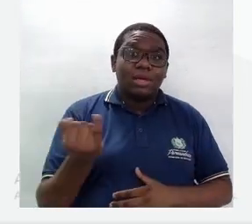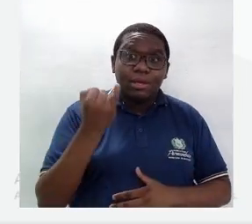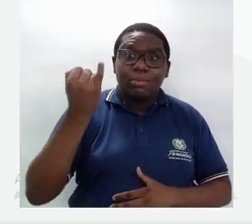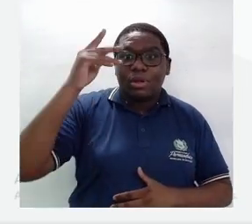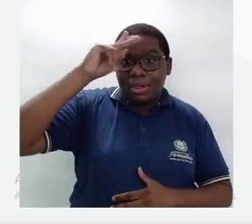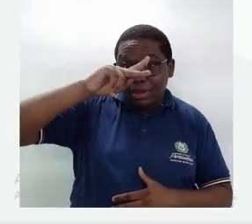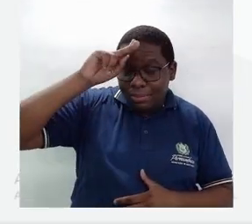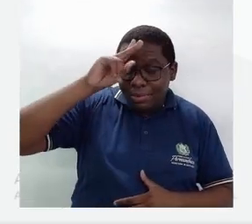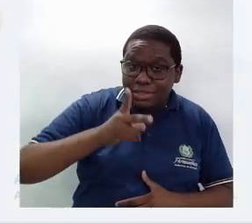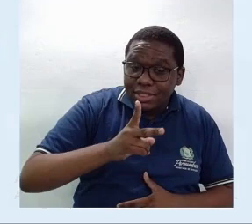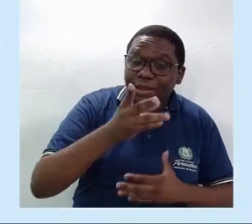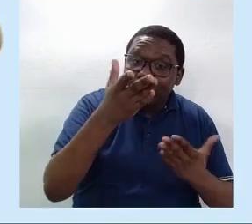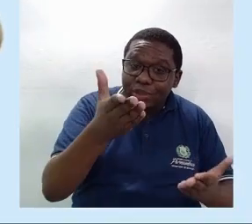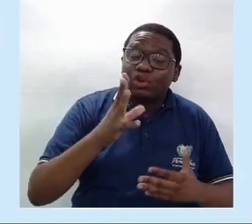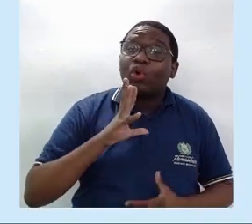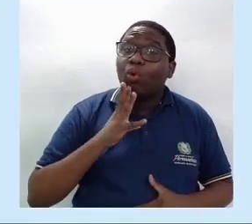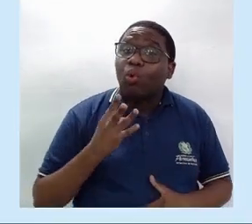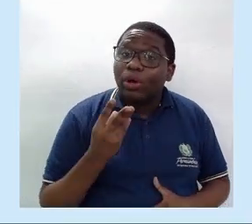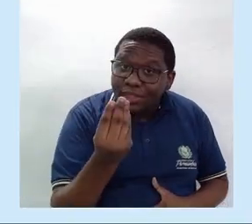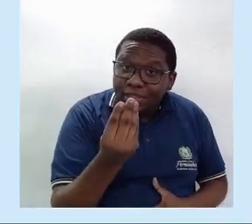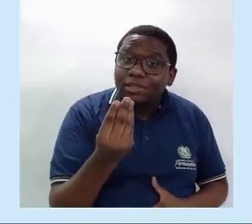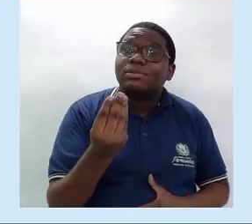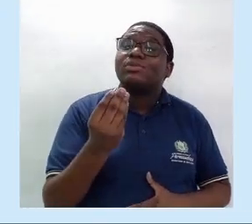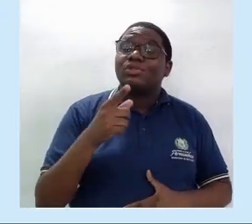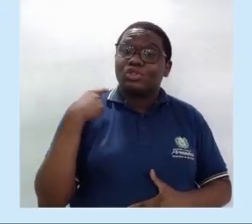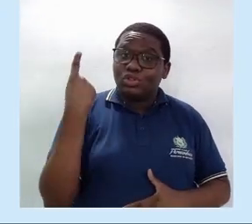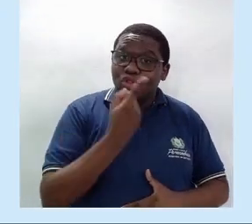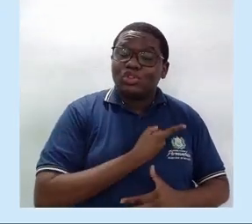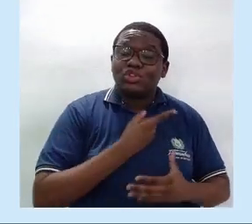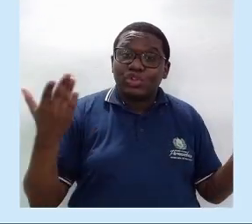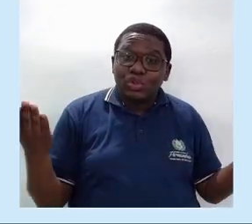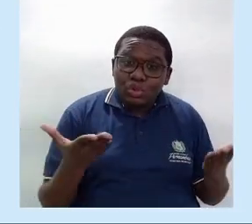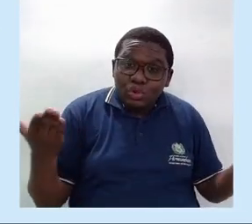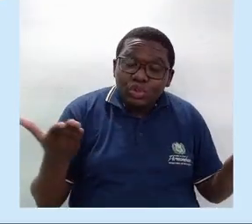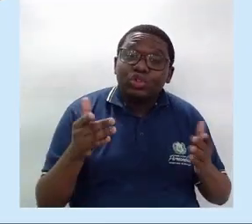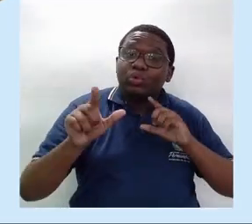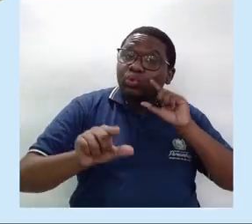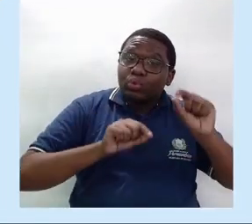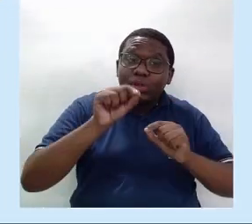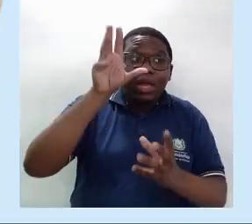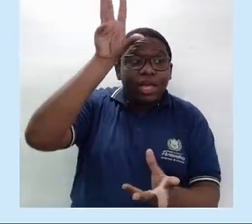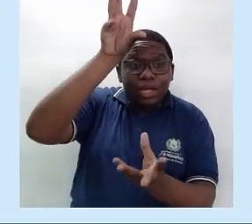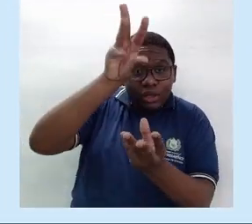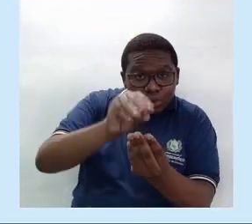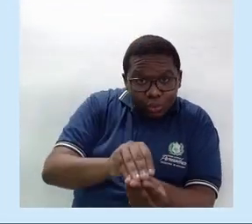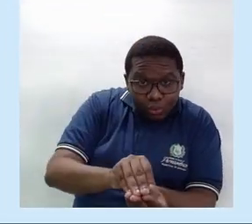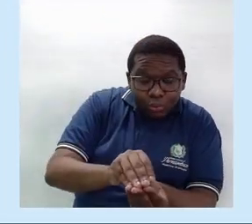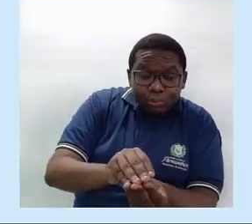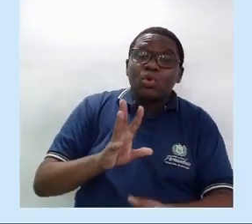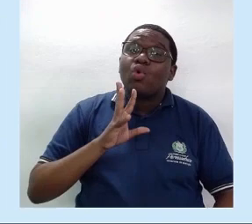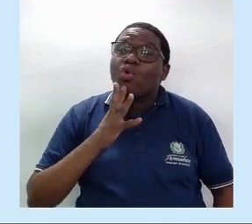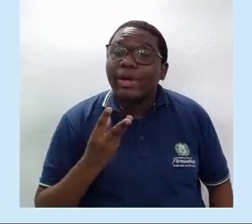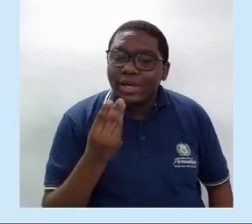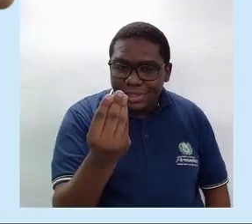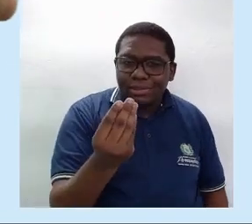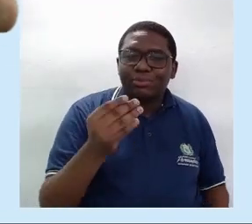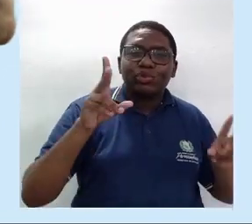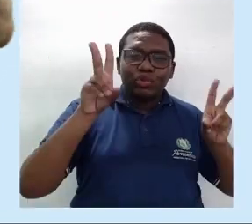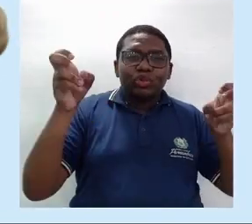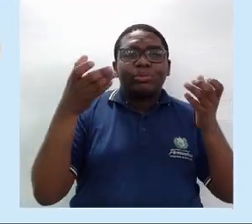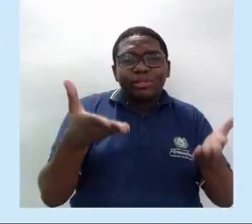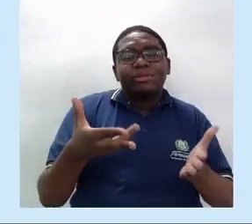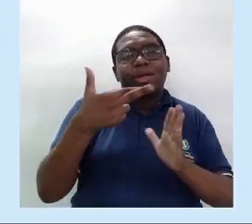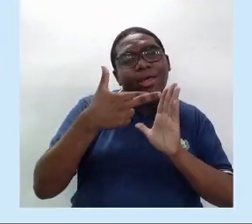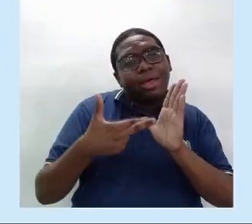lembrar sempre o conhecimento. O que fizemos hoje foi o quê? Um breve conhecimento, passeio sobre a doutrina